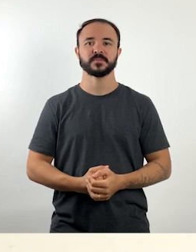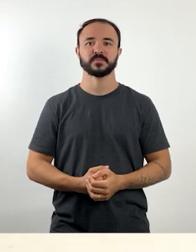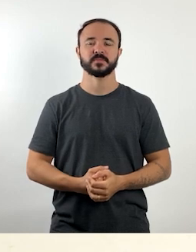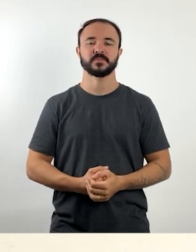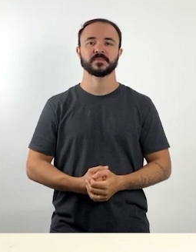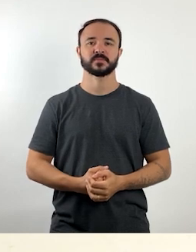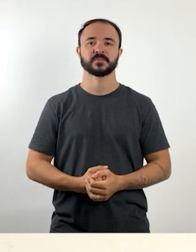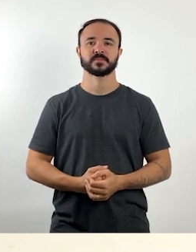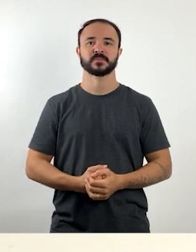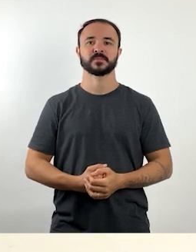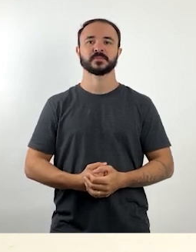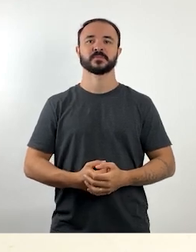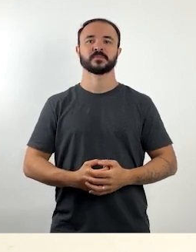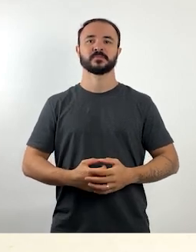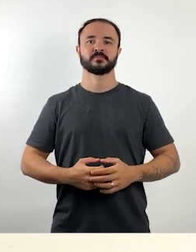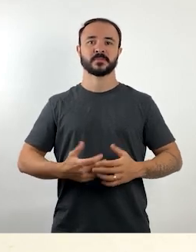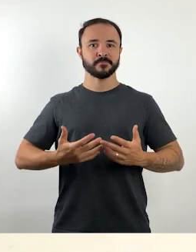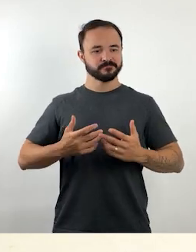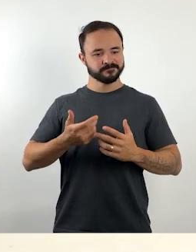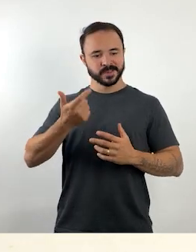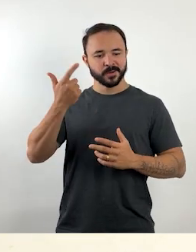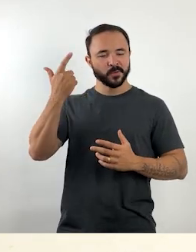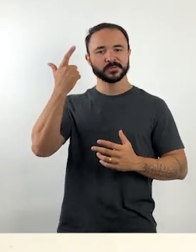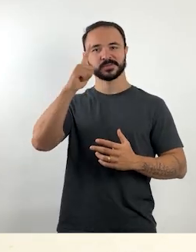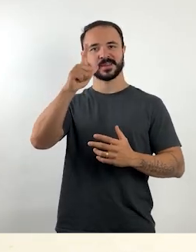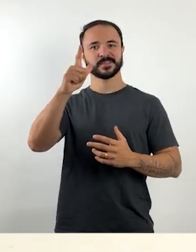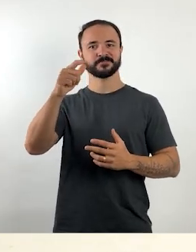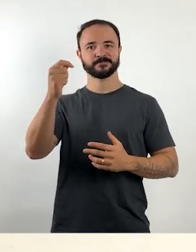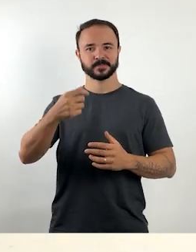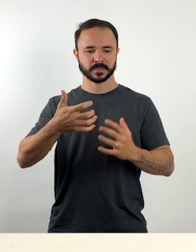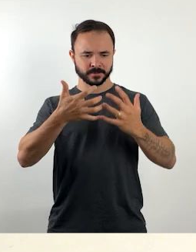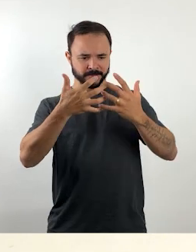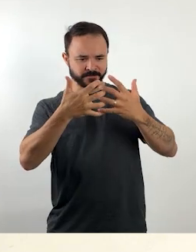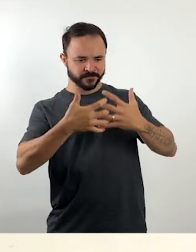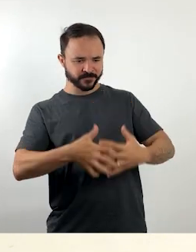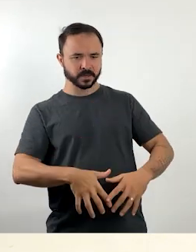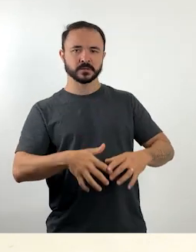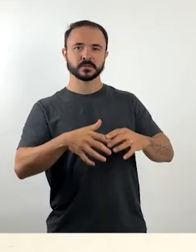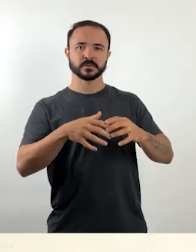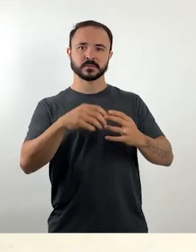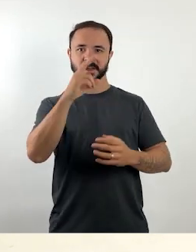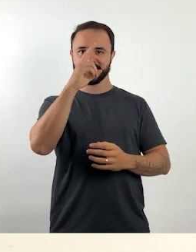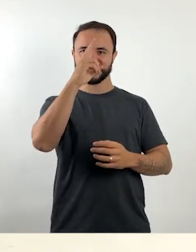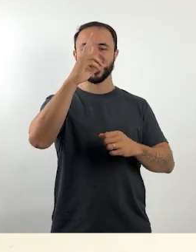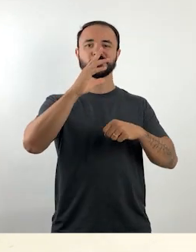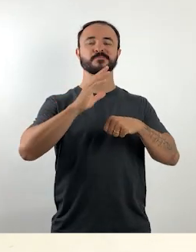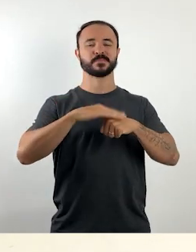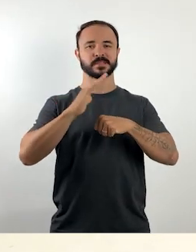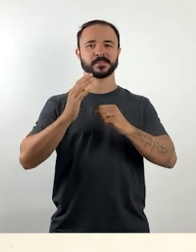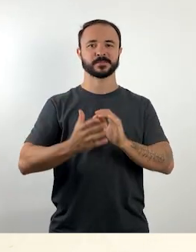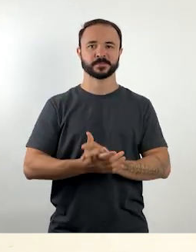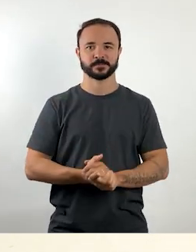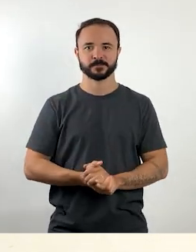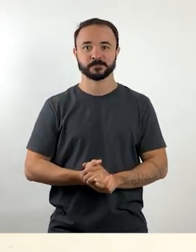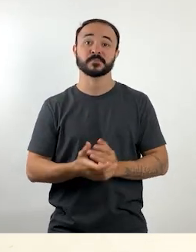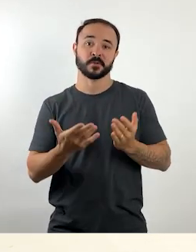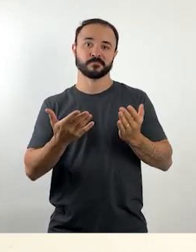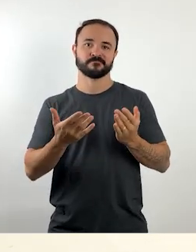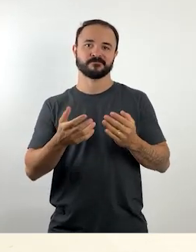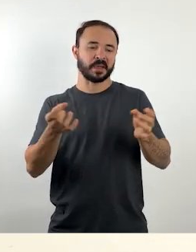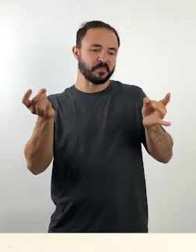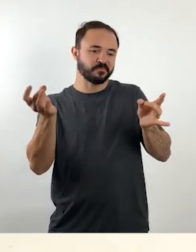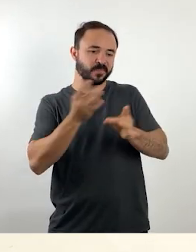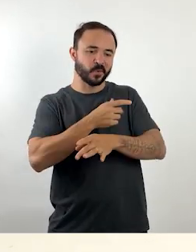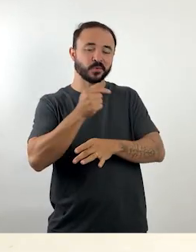desse lado. Tá? E aí ele fixa, deixa mais firme o nosso robô. Então aqui nós temos o nosso